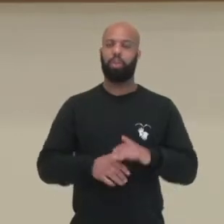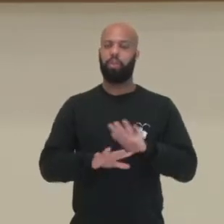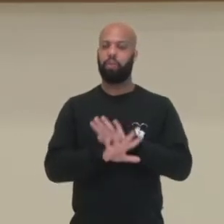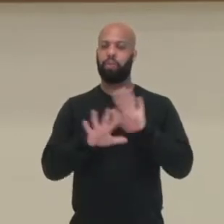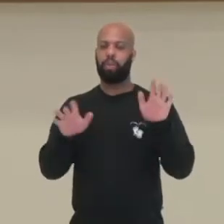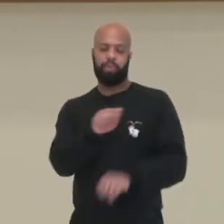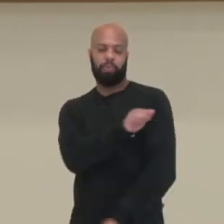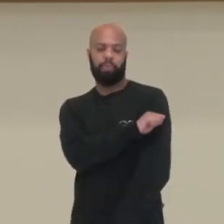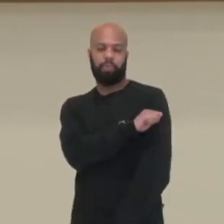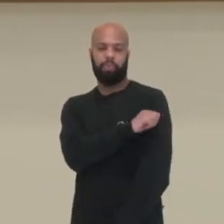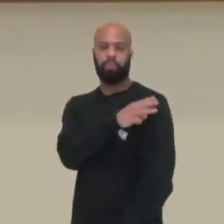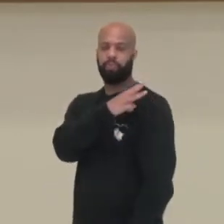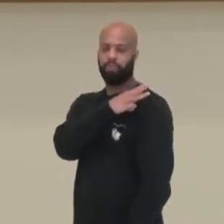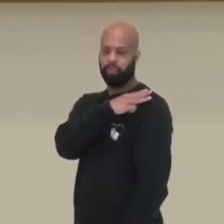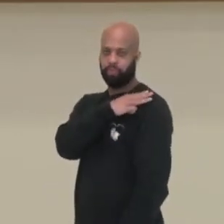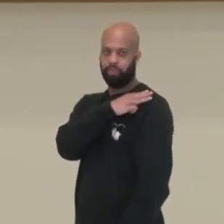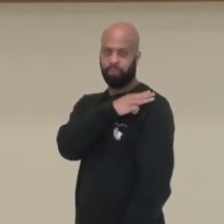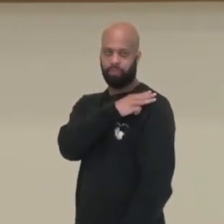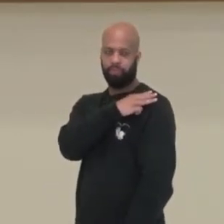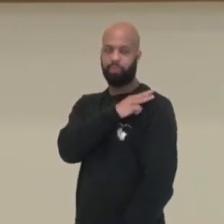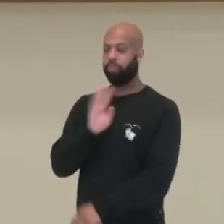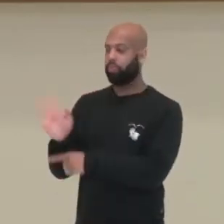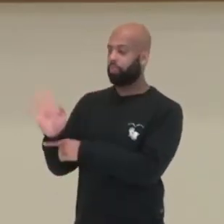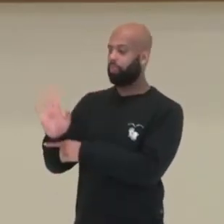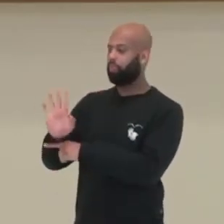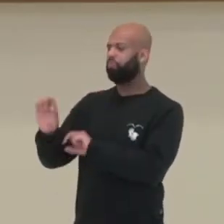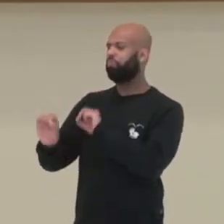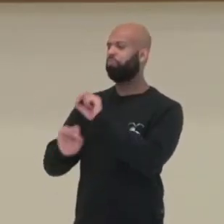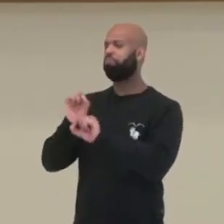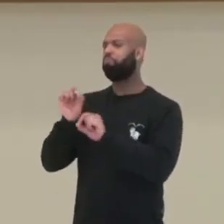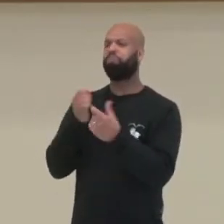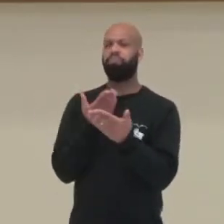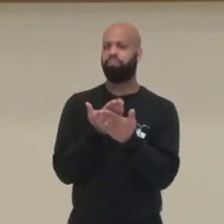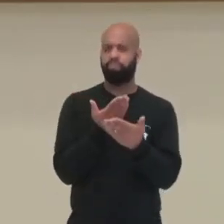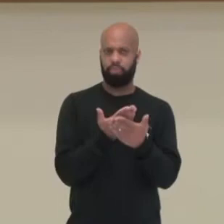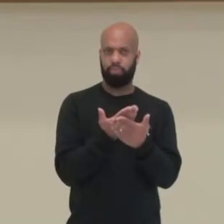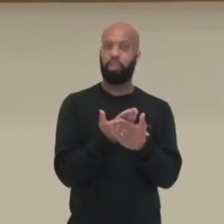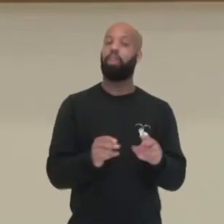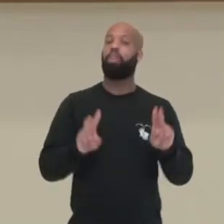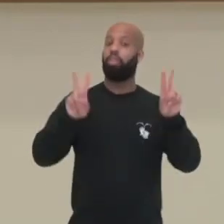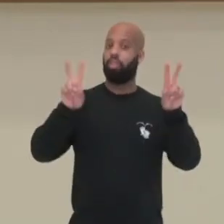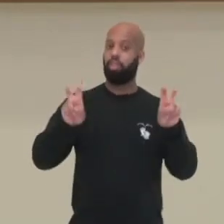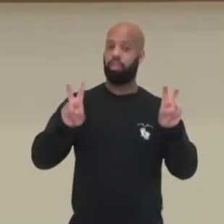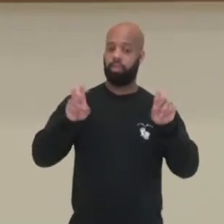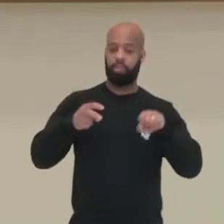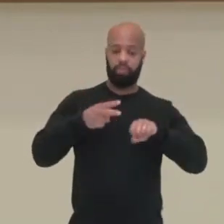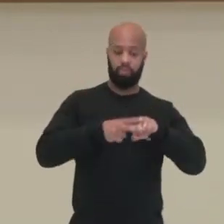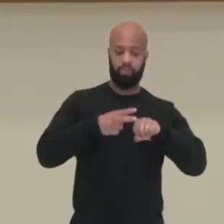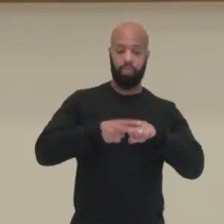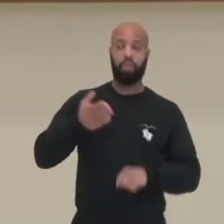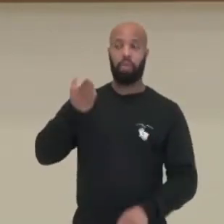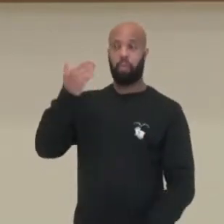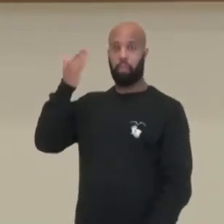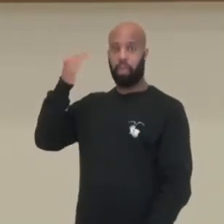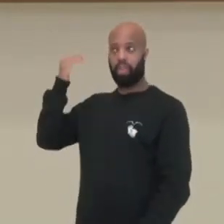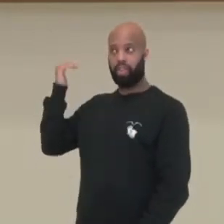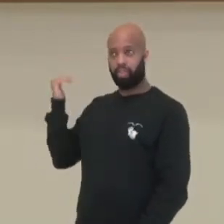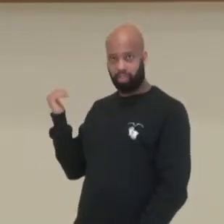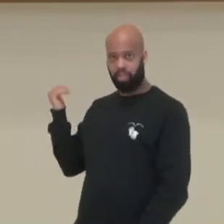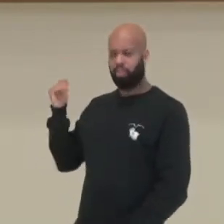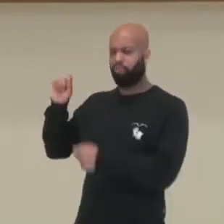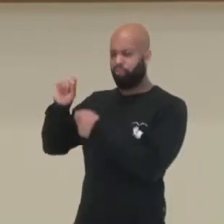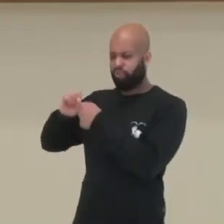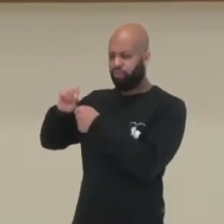Olá, estudantes da terceira série do ensino médio. Neste vídeo, vamos falar sobre os verbos no pretérito indefinido e